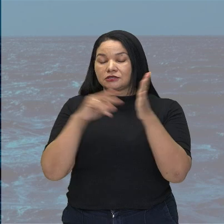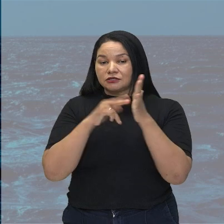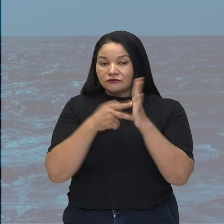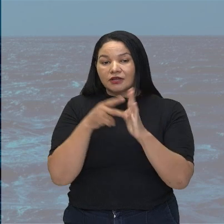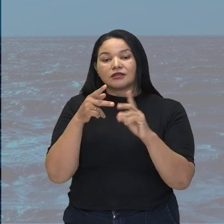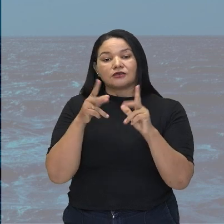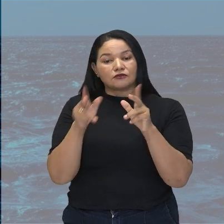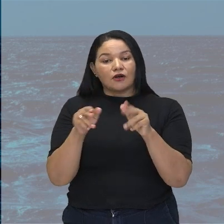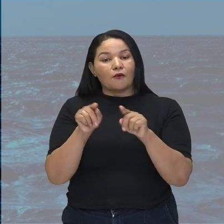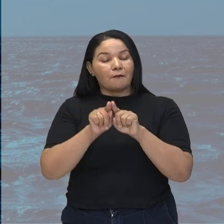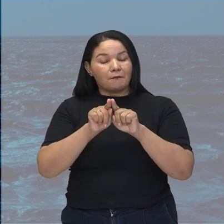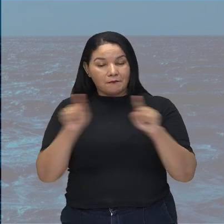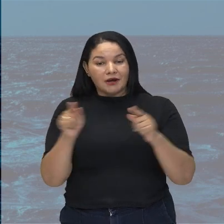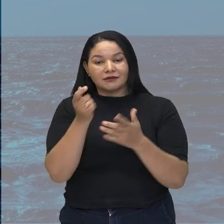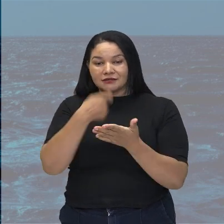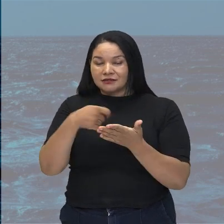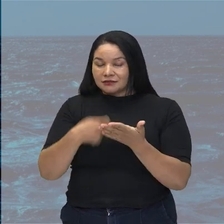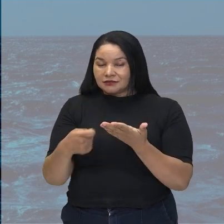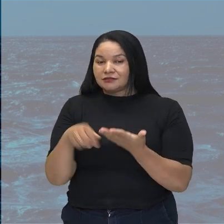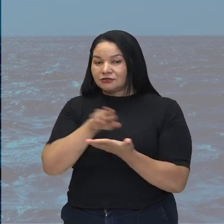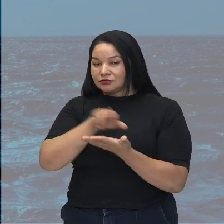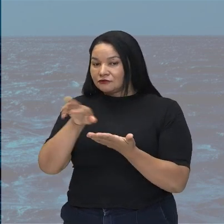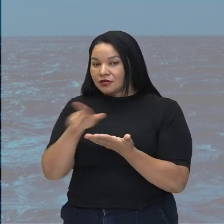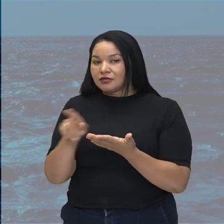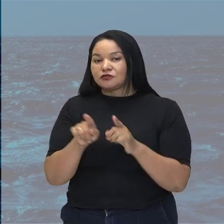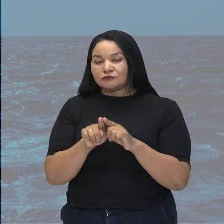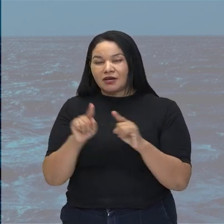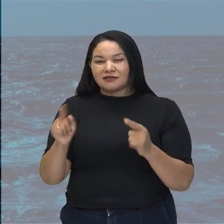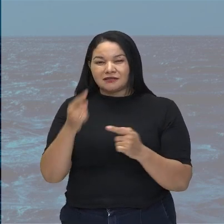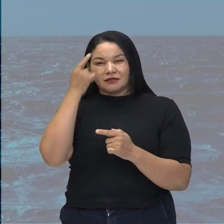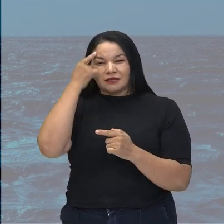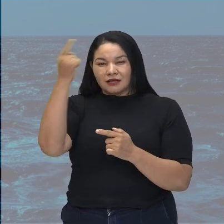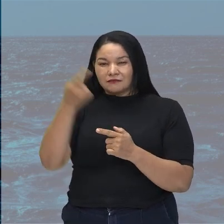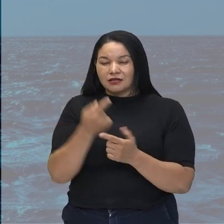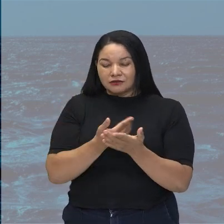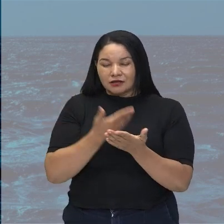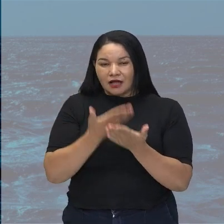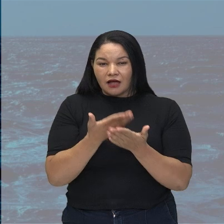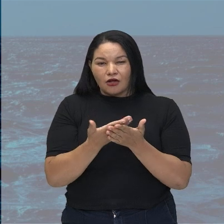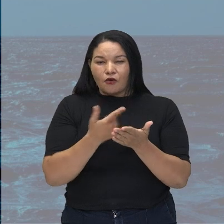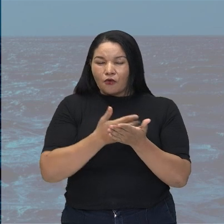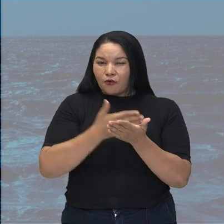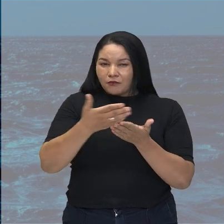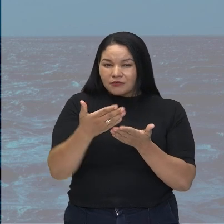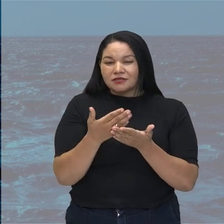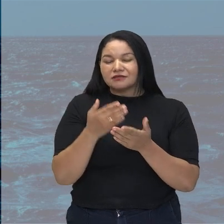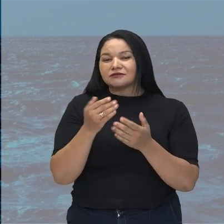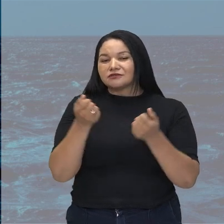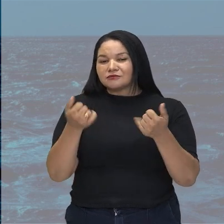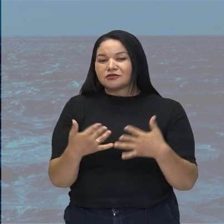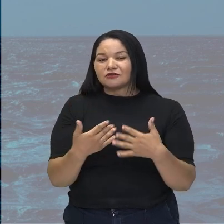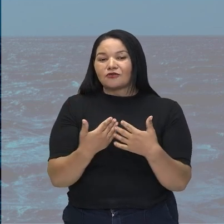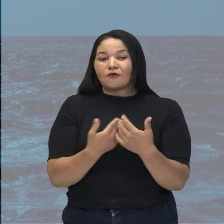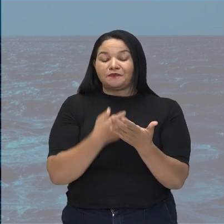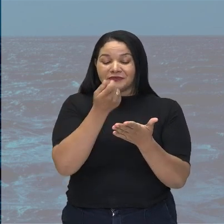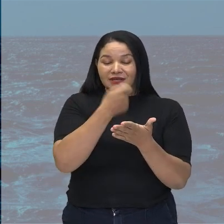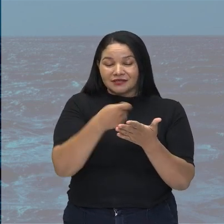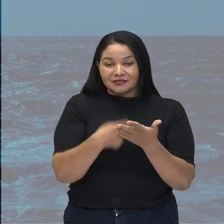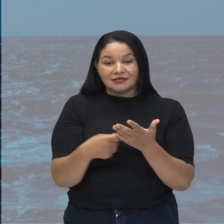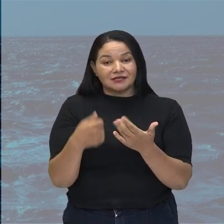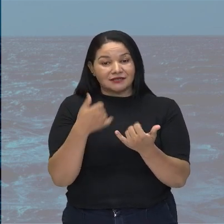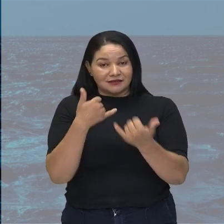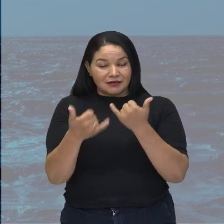muda um pouquinho. Por isso que lá no início eu falei para vocês, são palavras escritas de forma igual ou